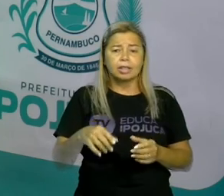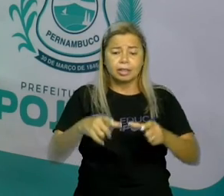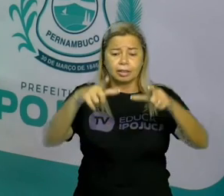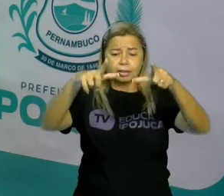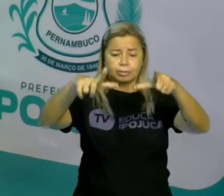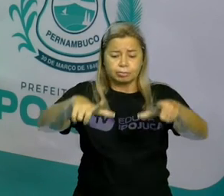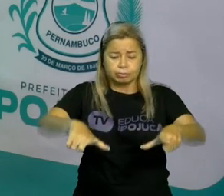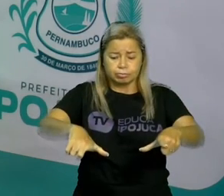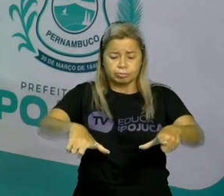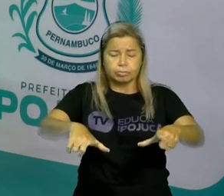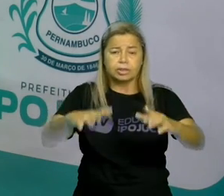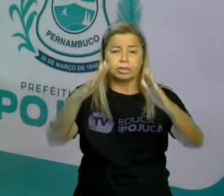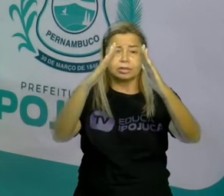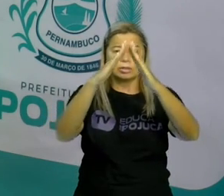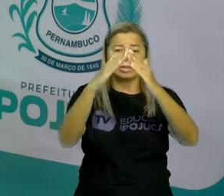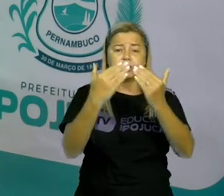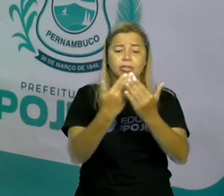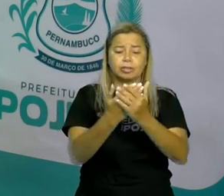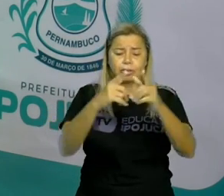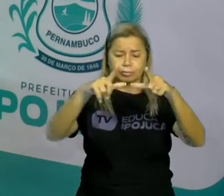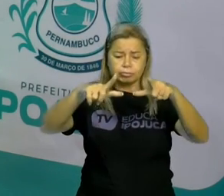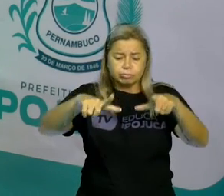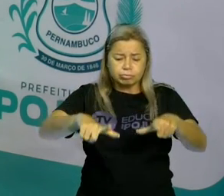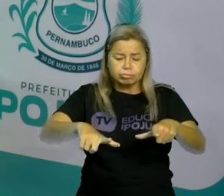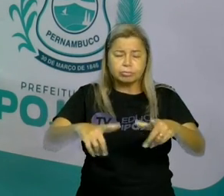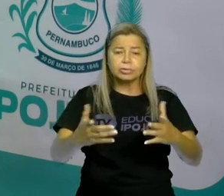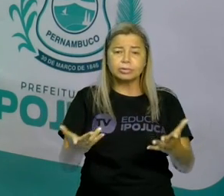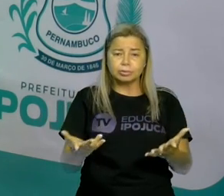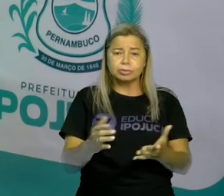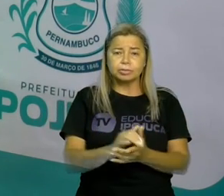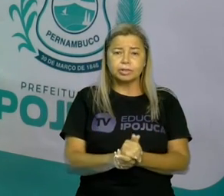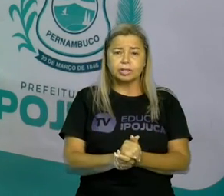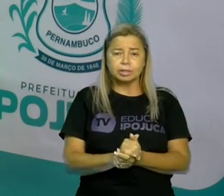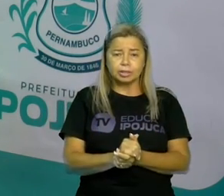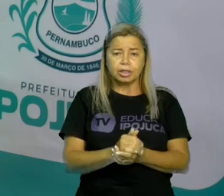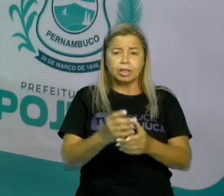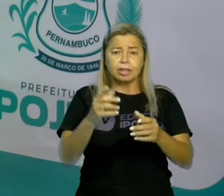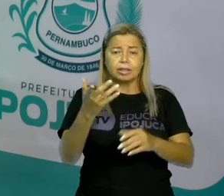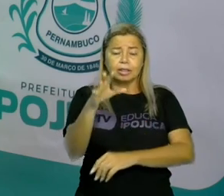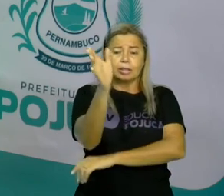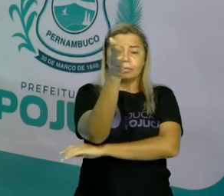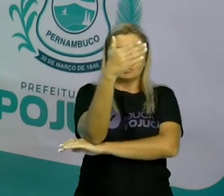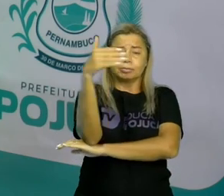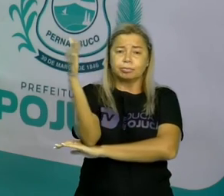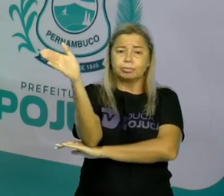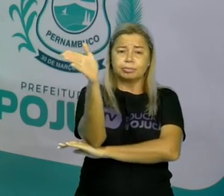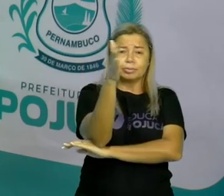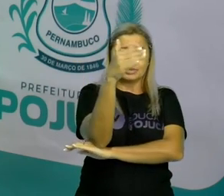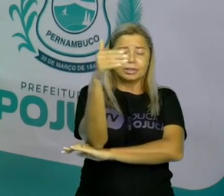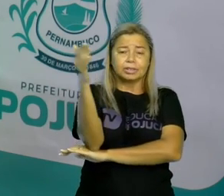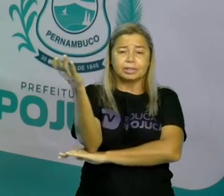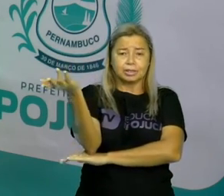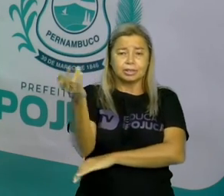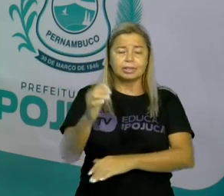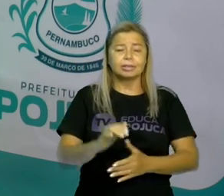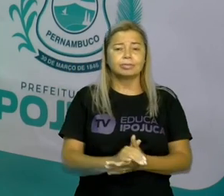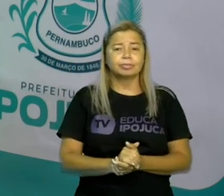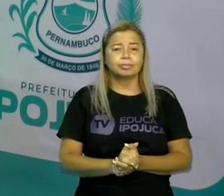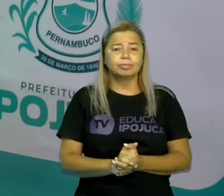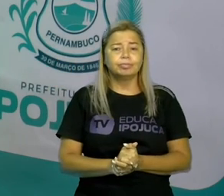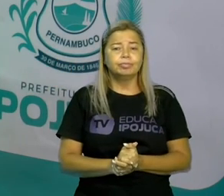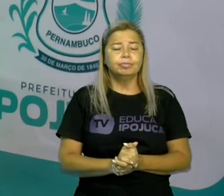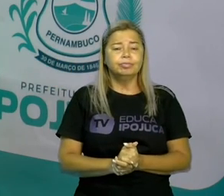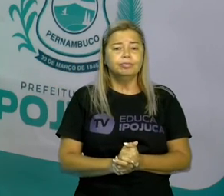centro. A escola aqui, ó, identificada pela legenda da bandeirinha, se encontra no centro. Então,